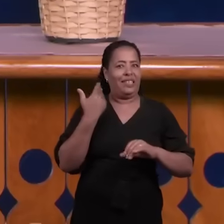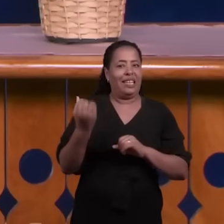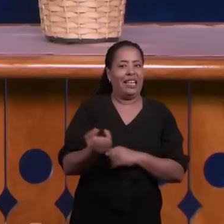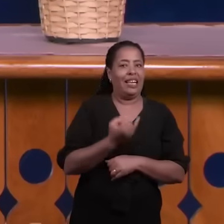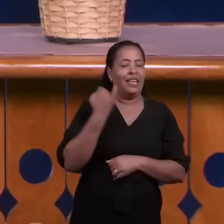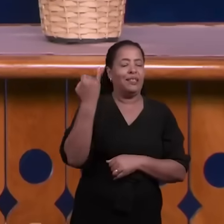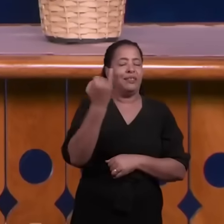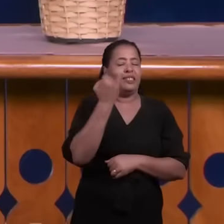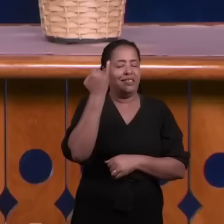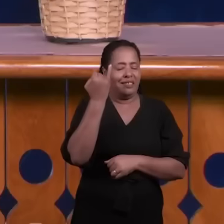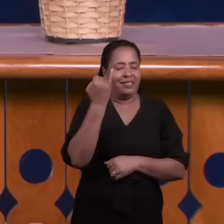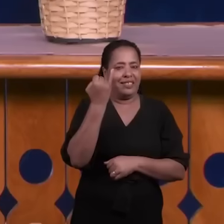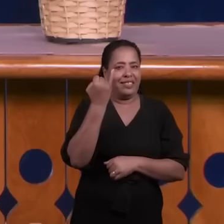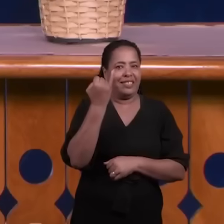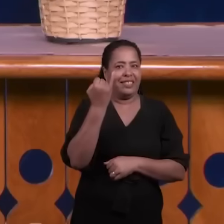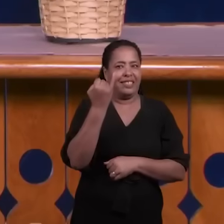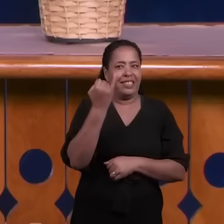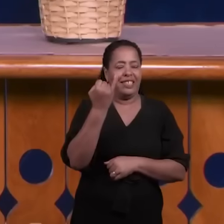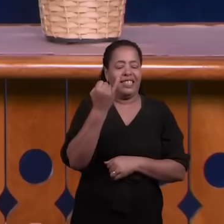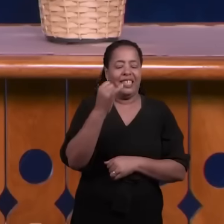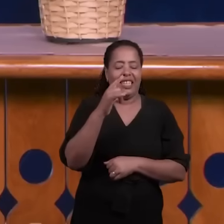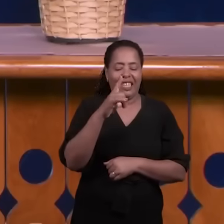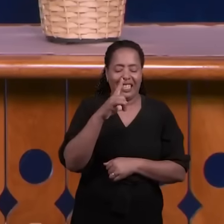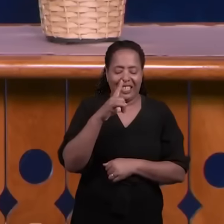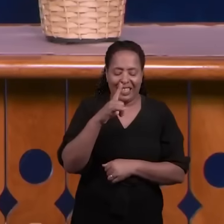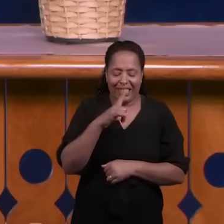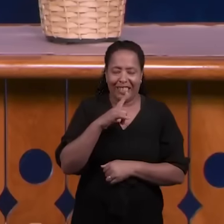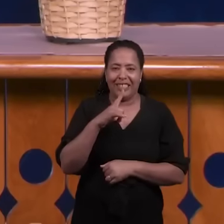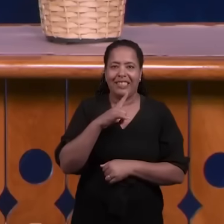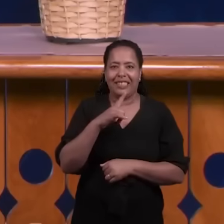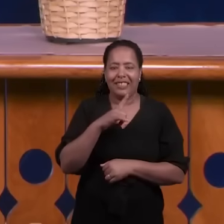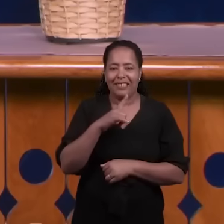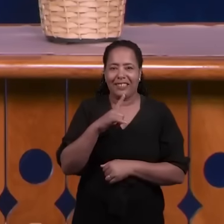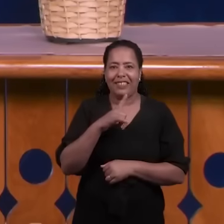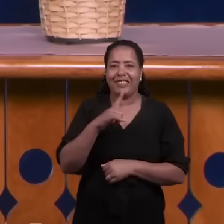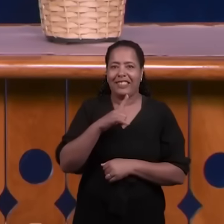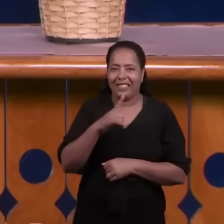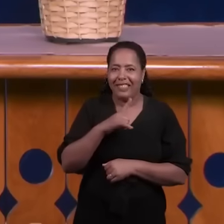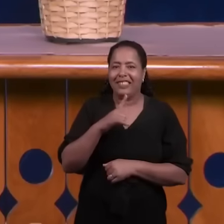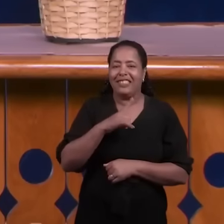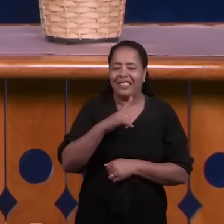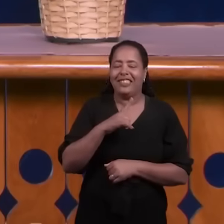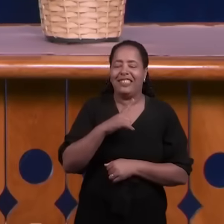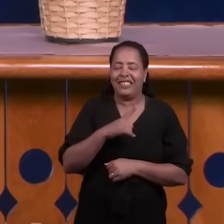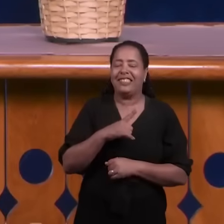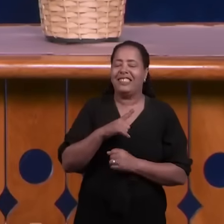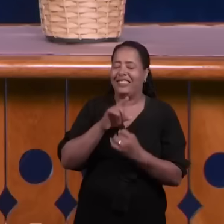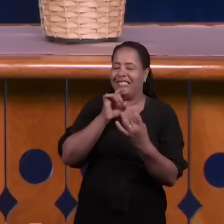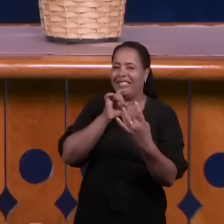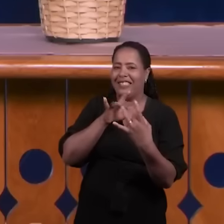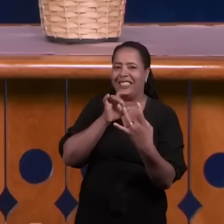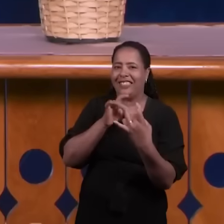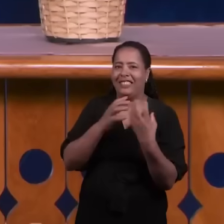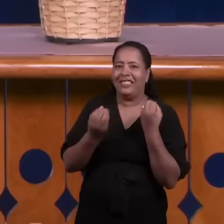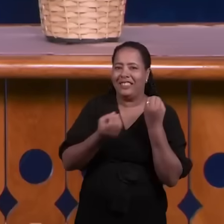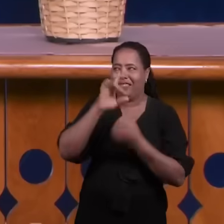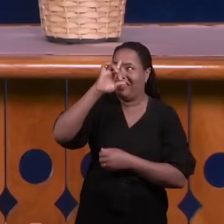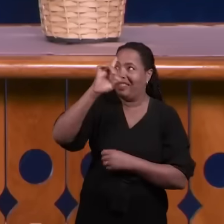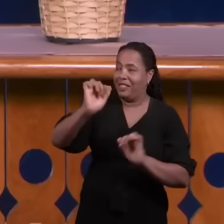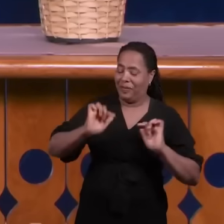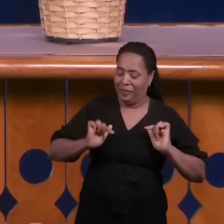importante nós sabermos, termos esse retorno do que Deus está